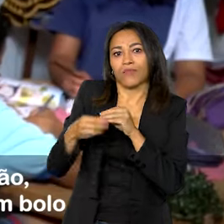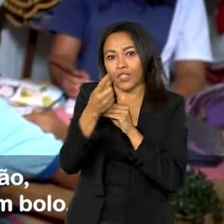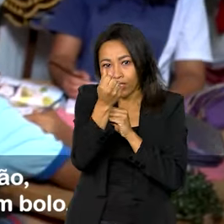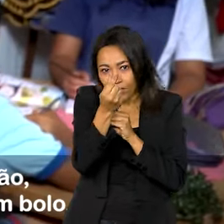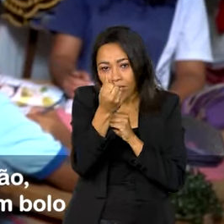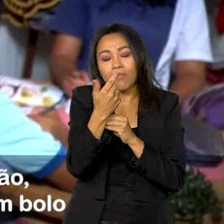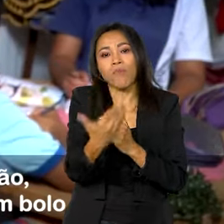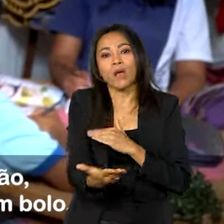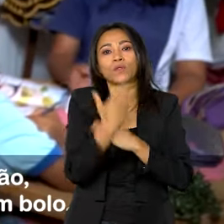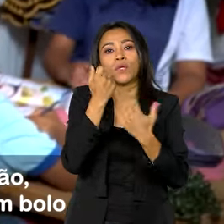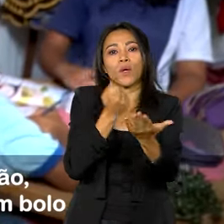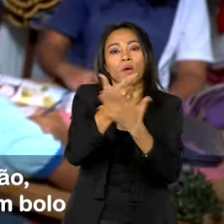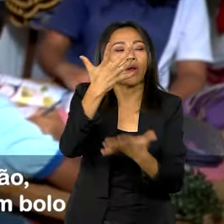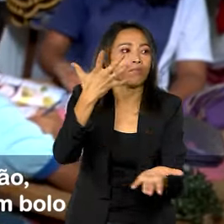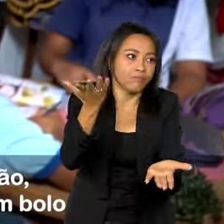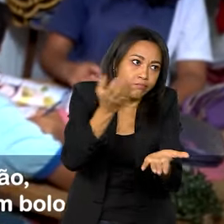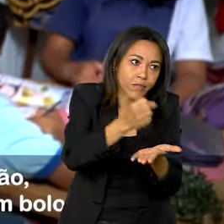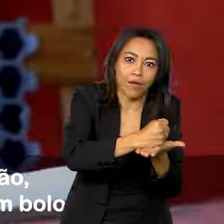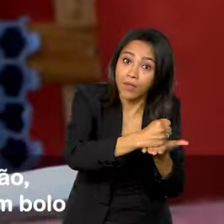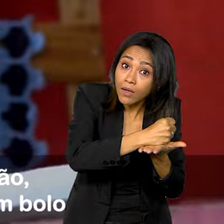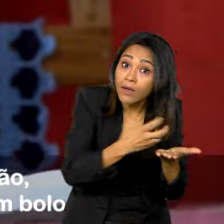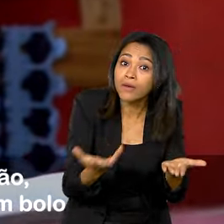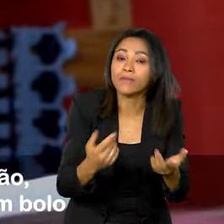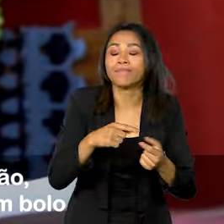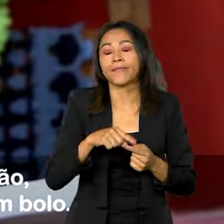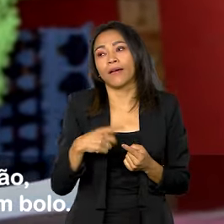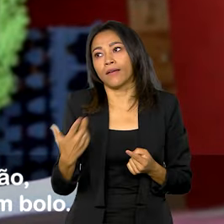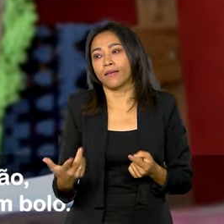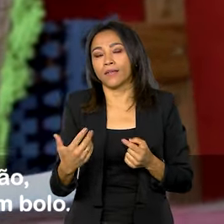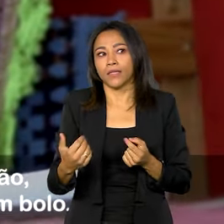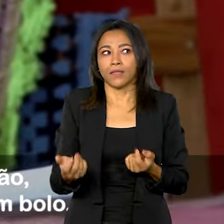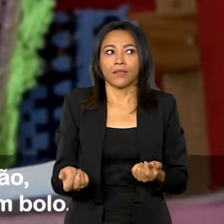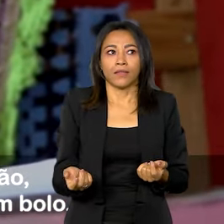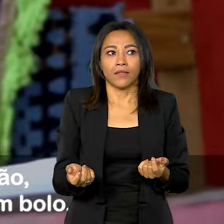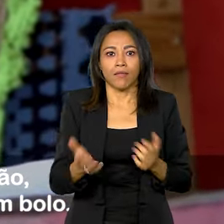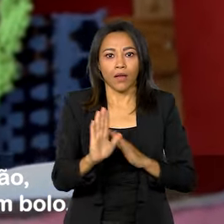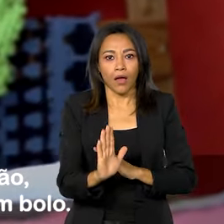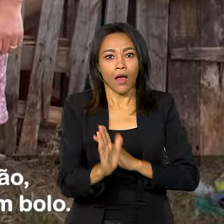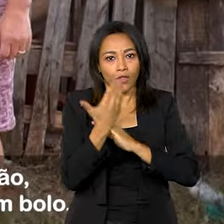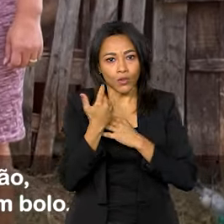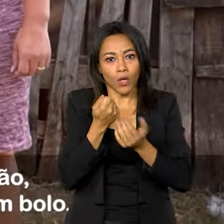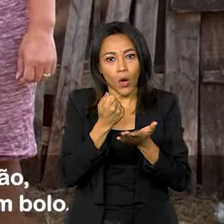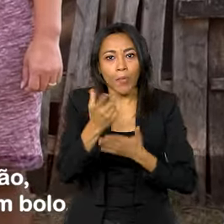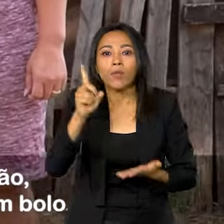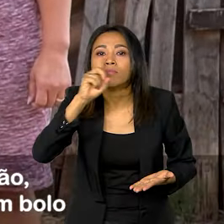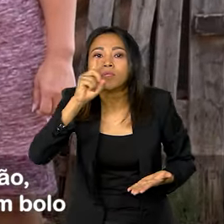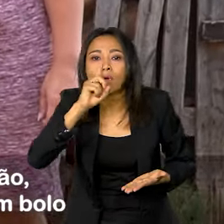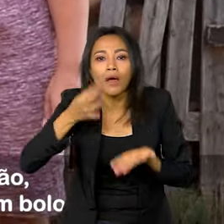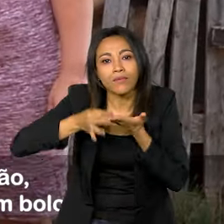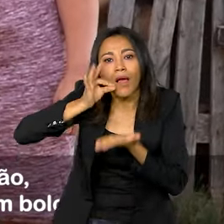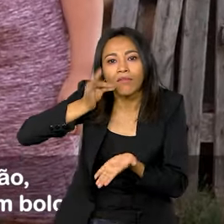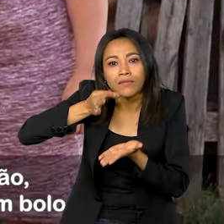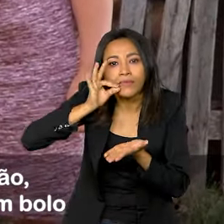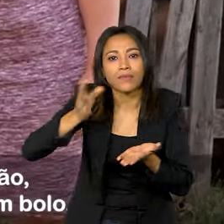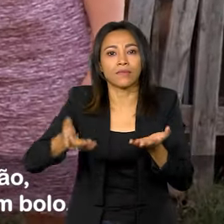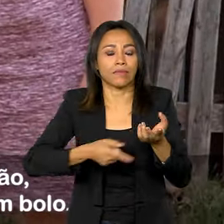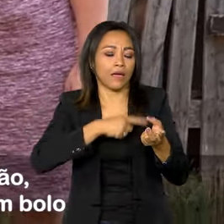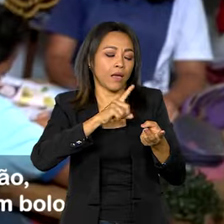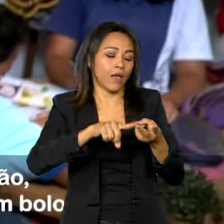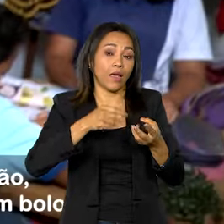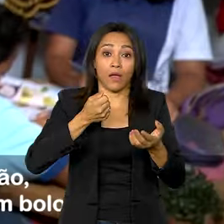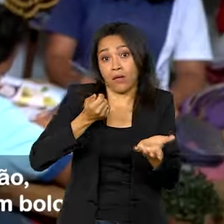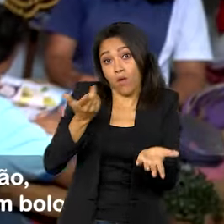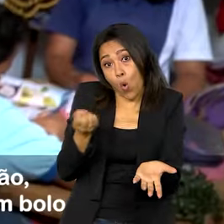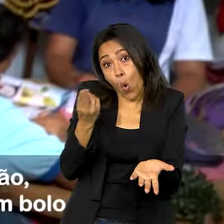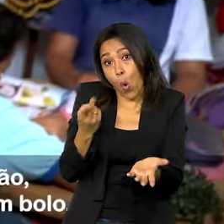ajuda a comprar uma medicação eh um biscoito para tomar um café